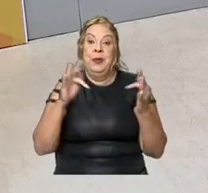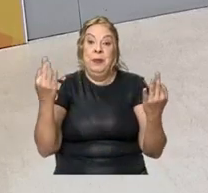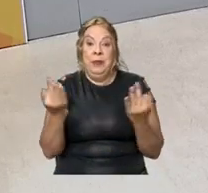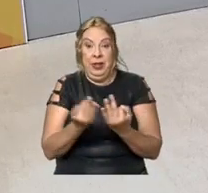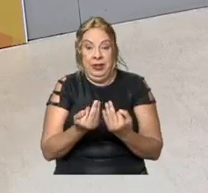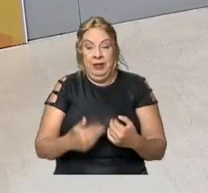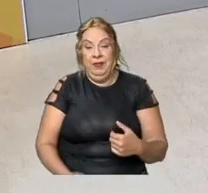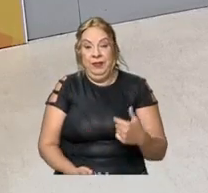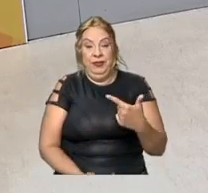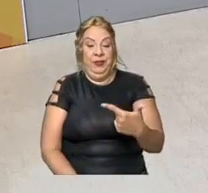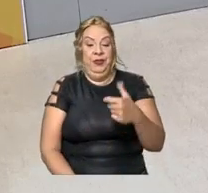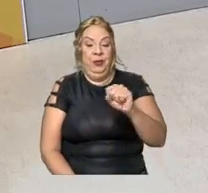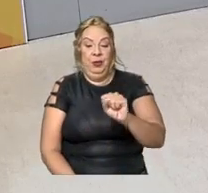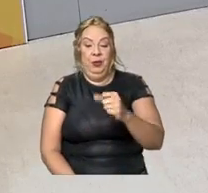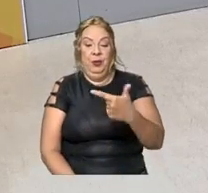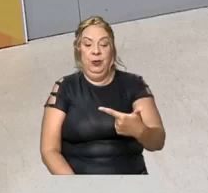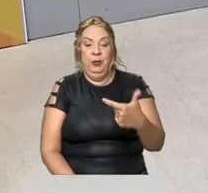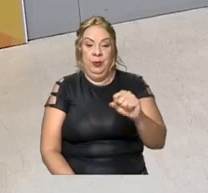28.